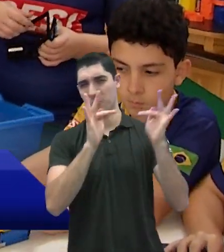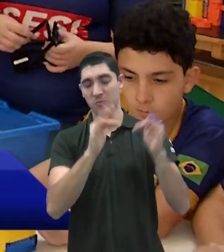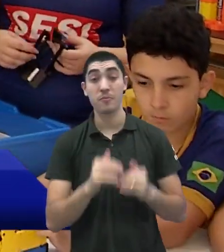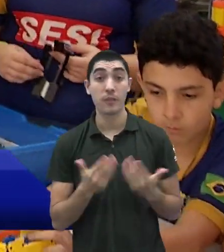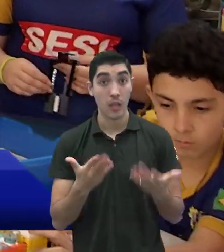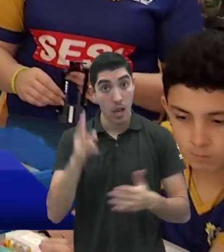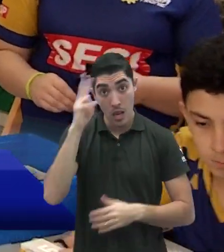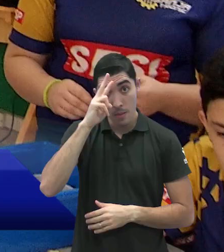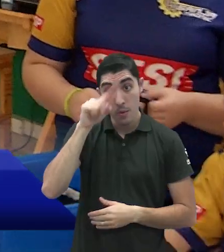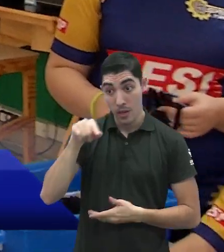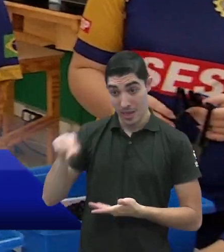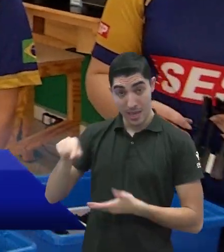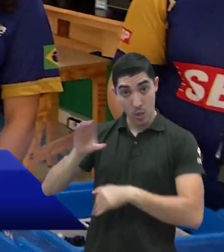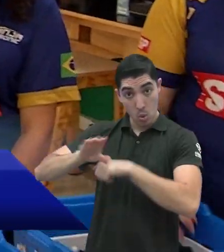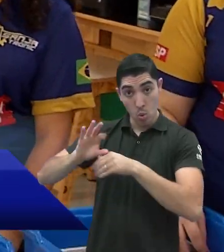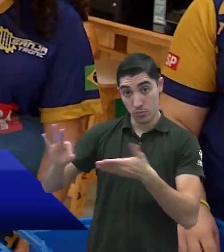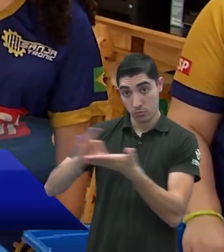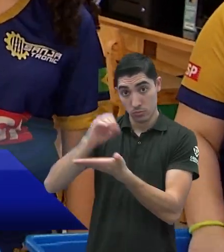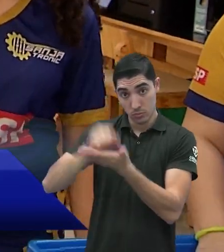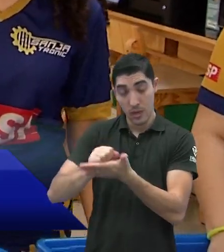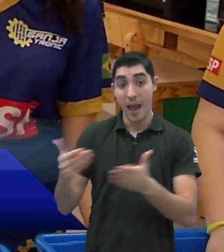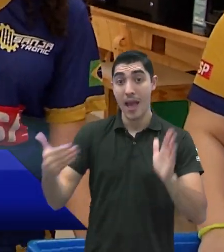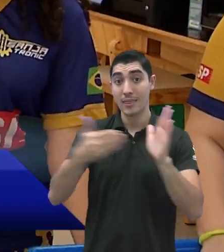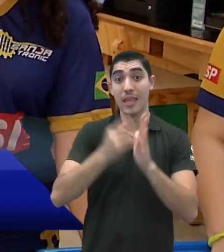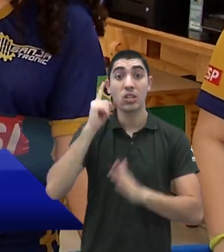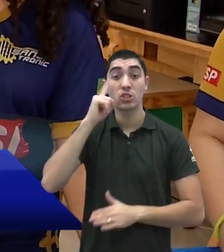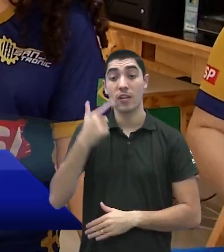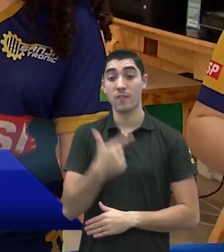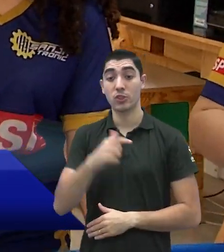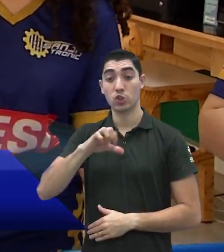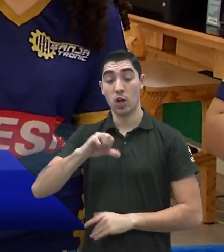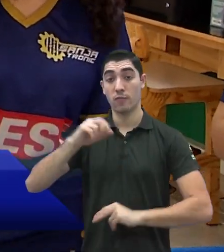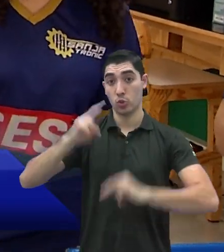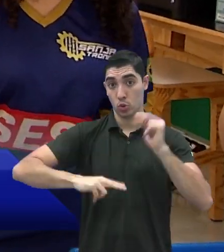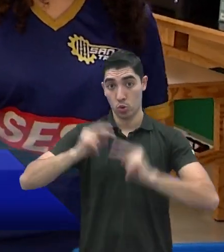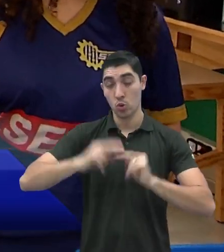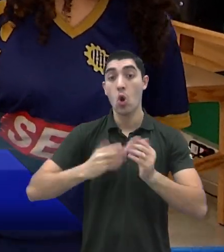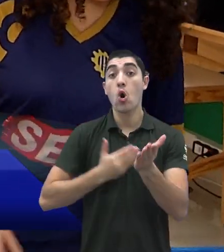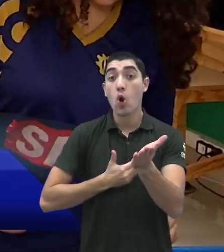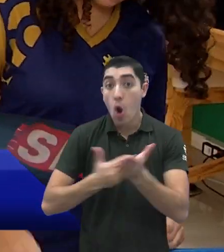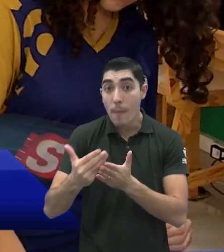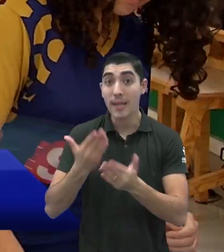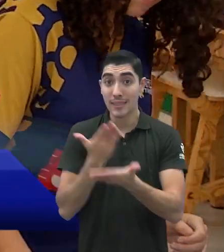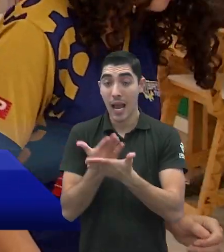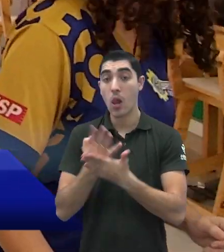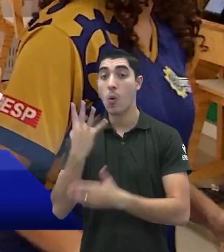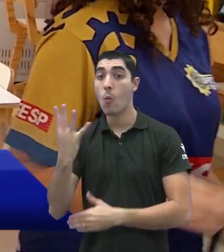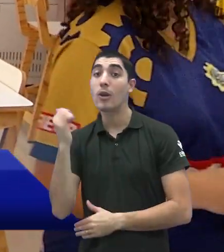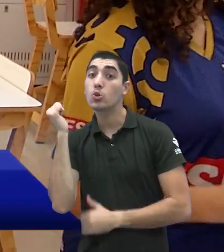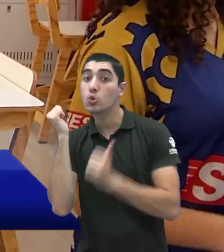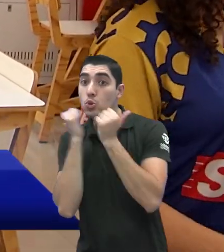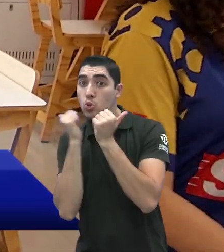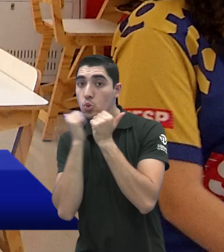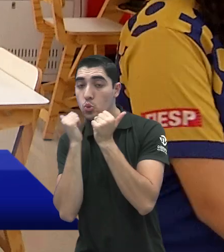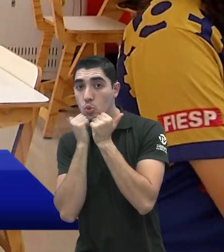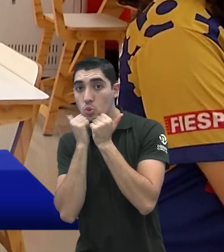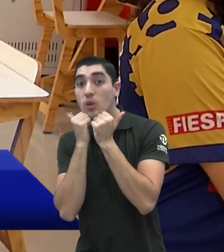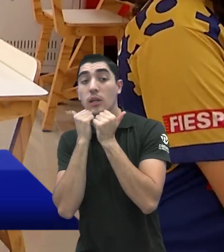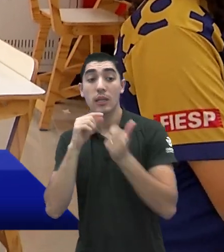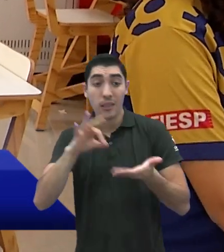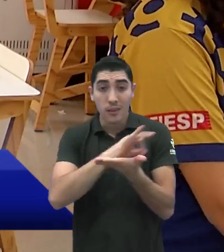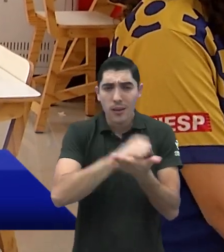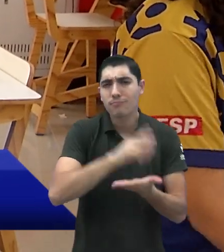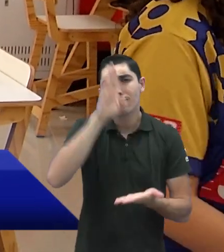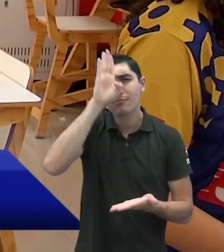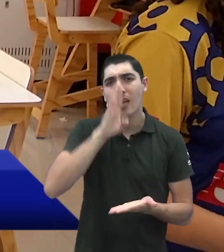carreira brilhante pela frente. Bom, Fran, é isso. Lembrando que as inscrições estão abertas até 29 de junho, com as aulas começando em